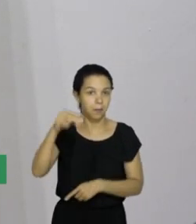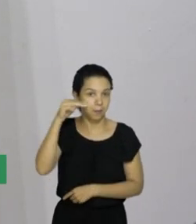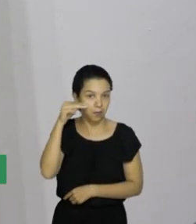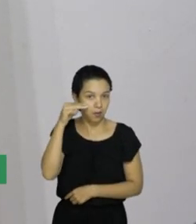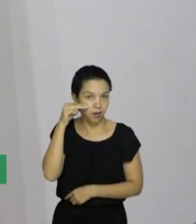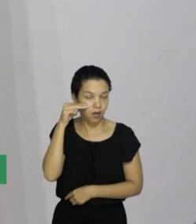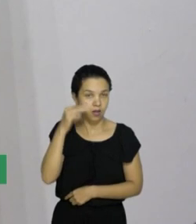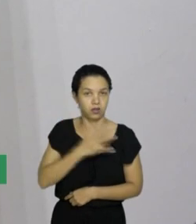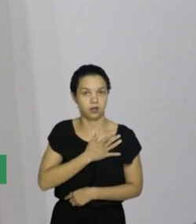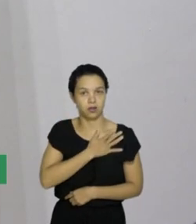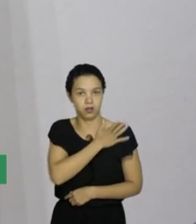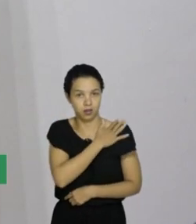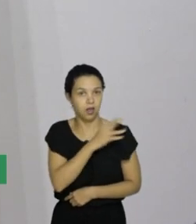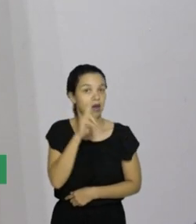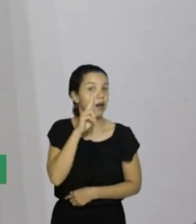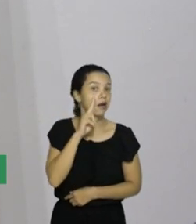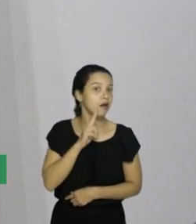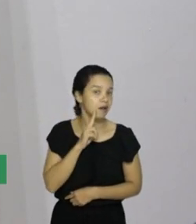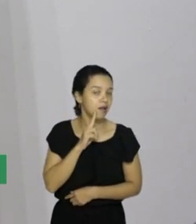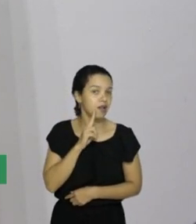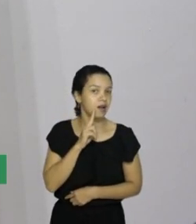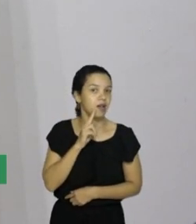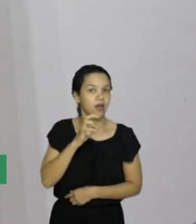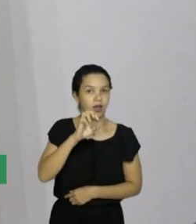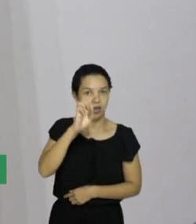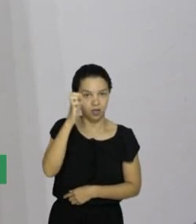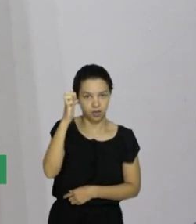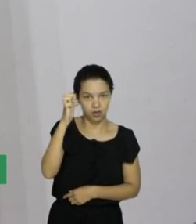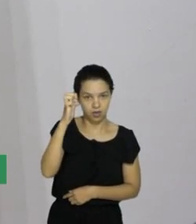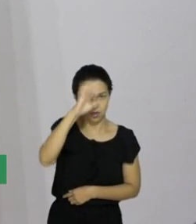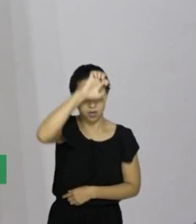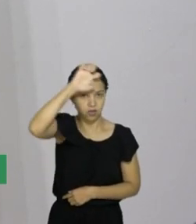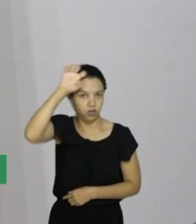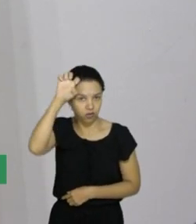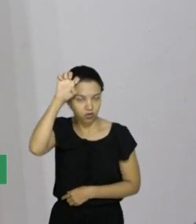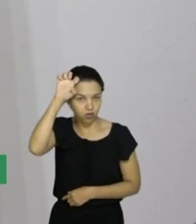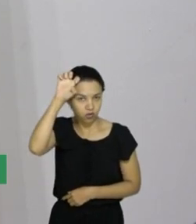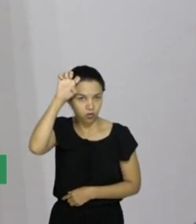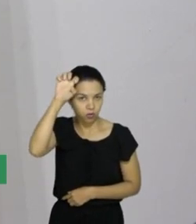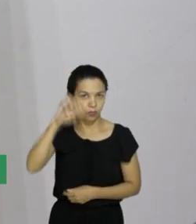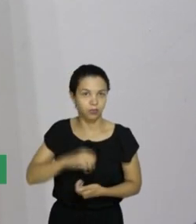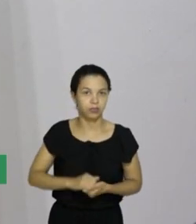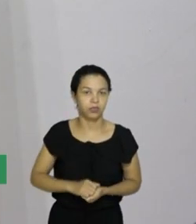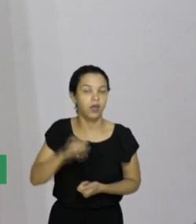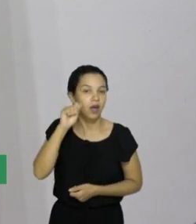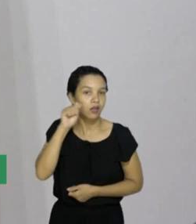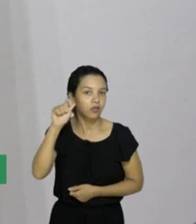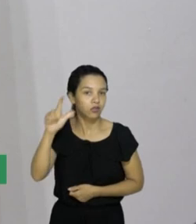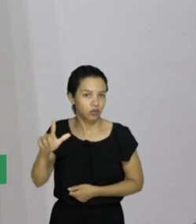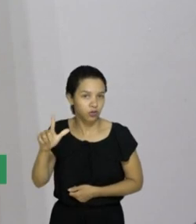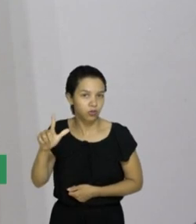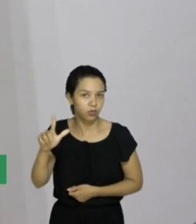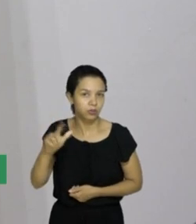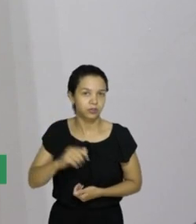Bernardo Egídio Ferrari antigo Lunelli